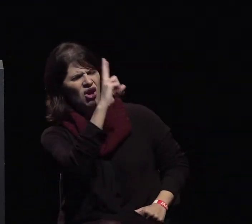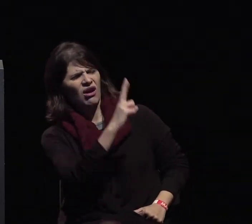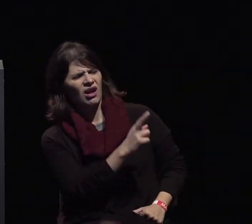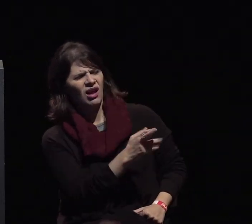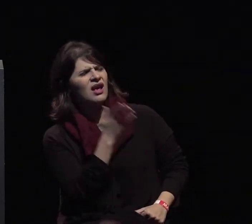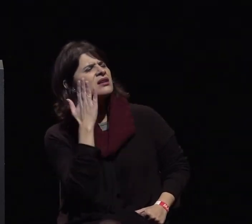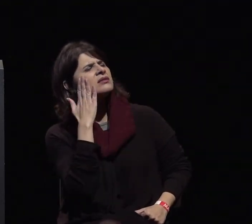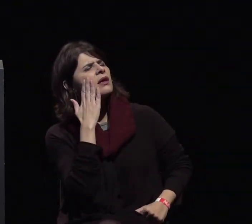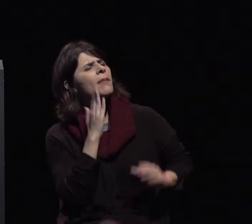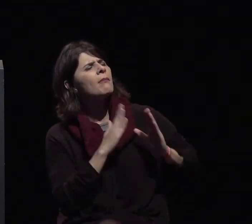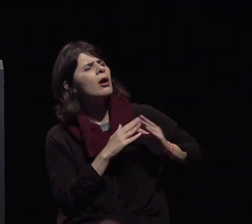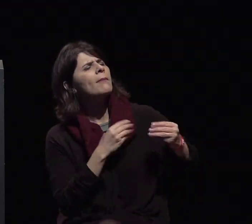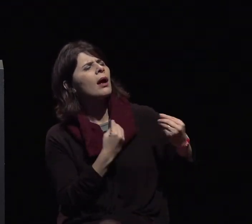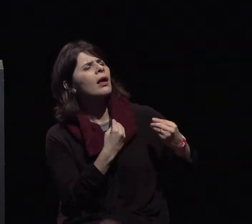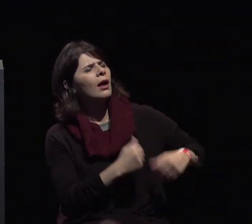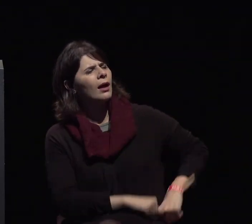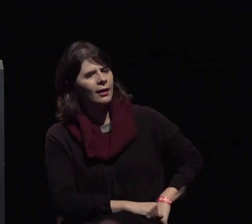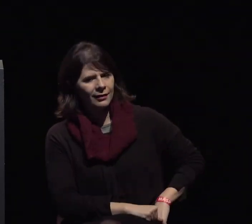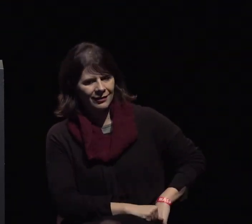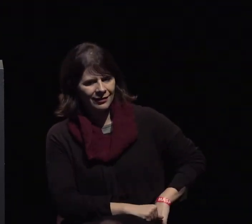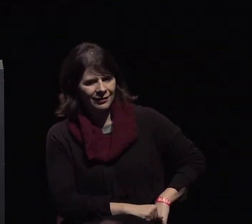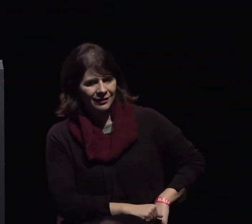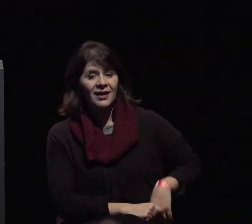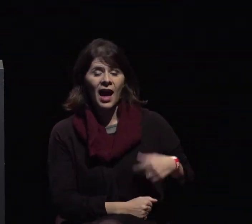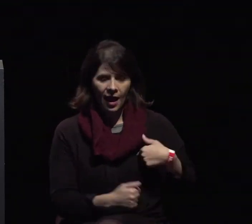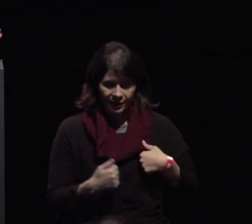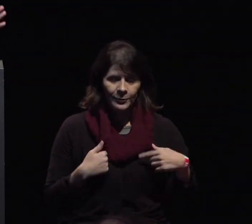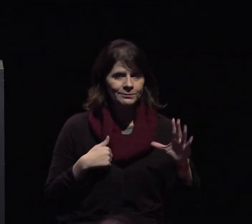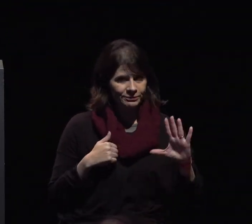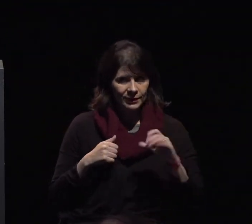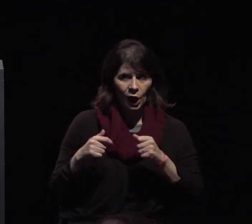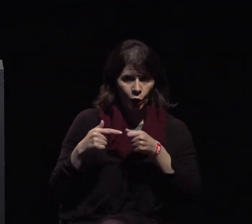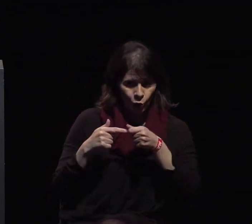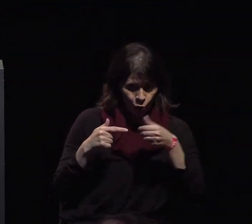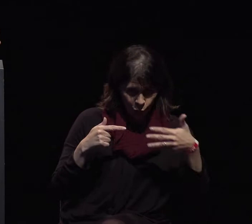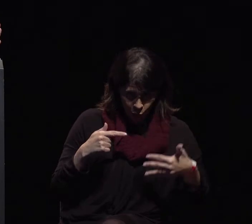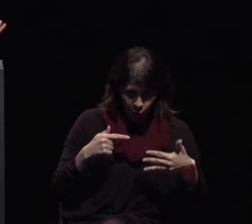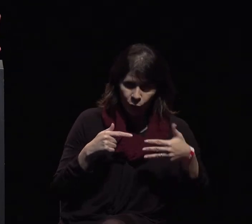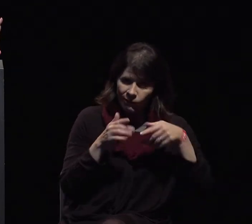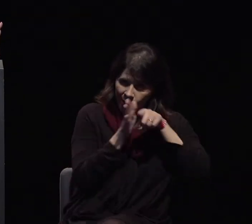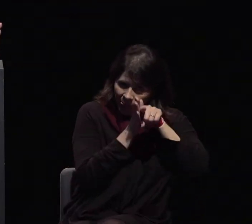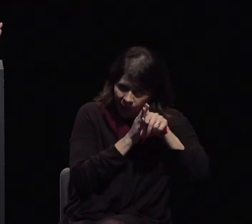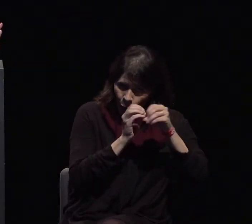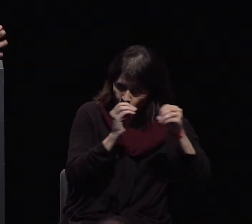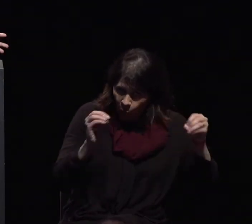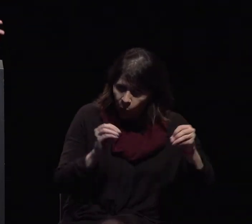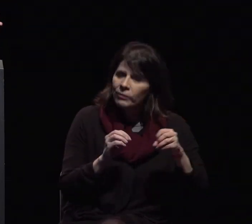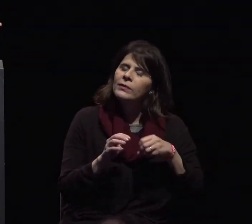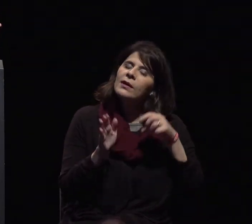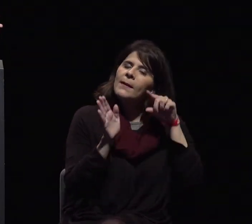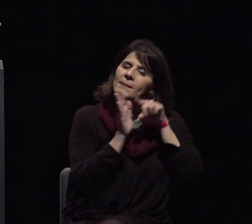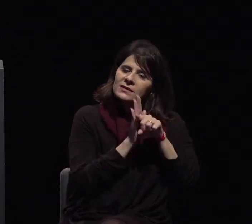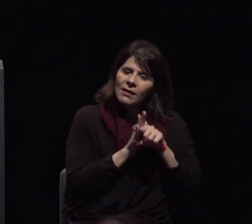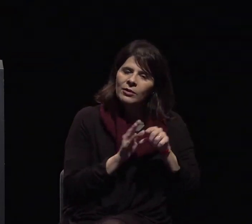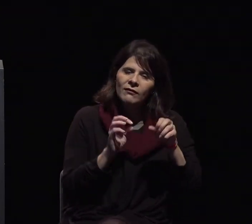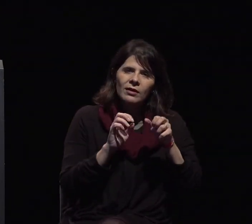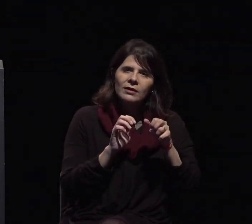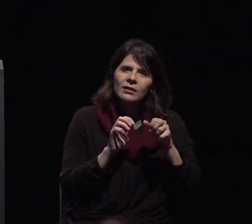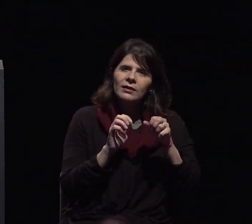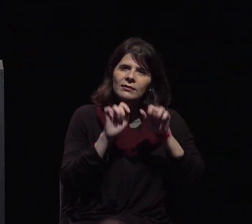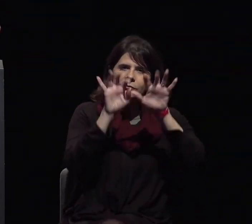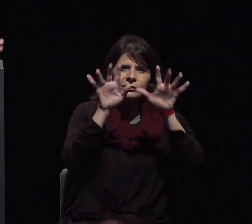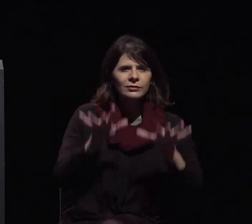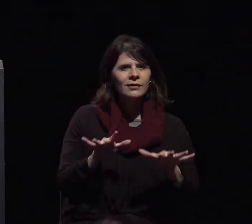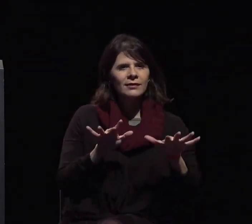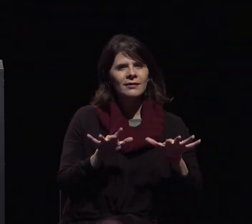mora? E aí eu ia trazendo aos poucos. Ia lá no Google, botava o mapa, né? Botava o bairro, saía